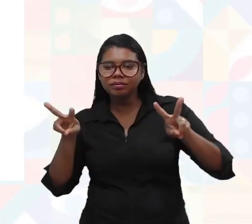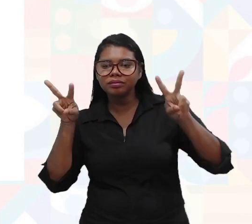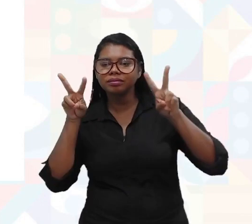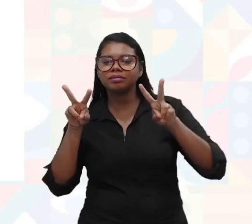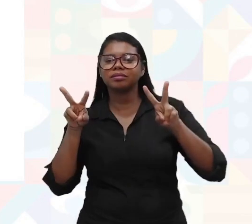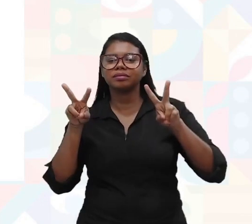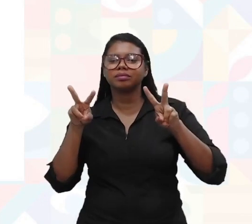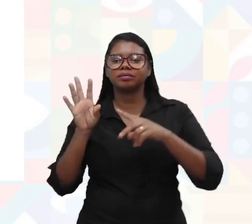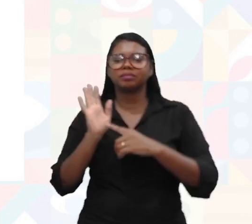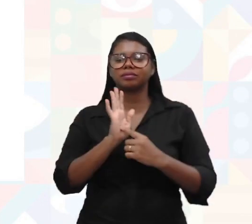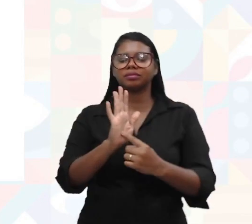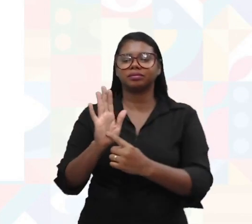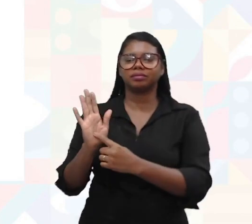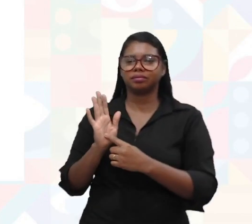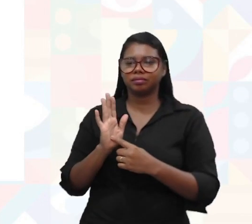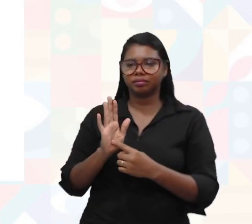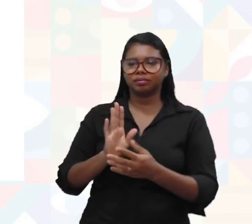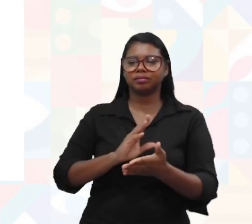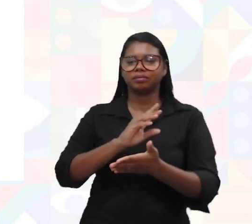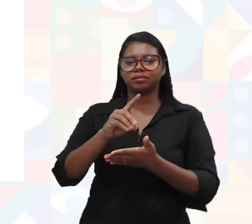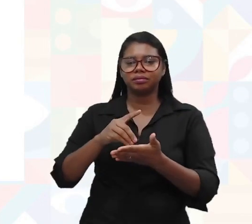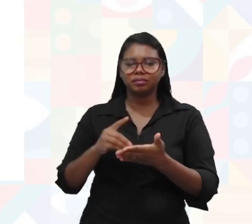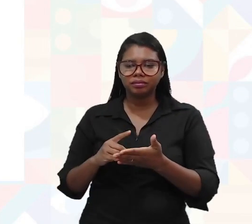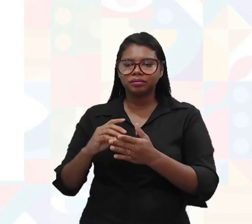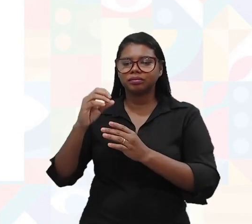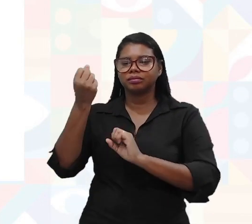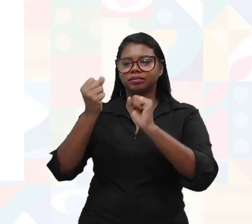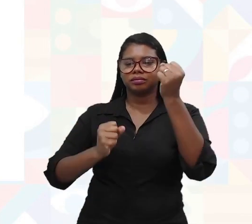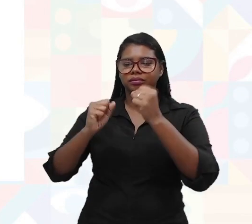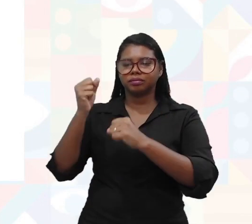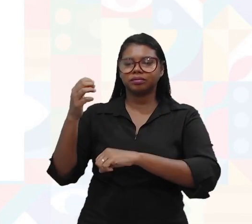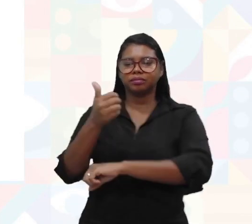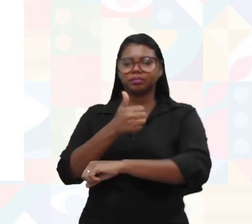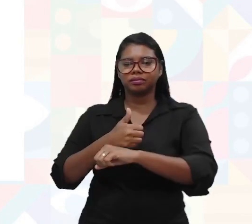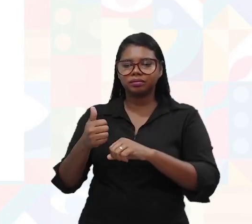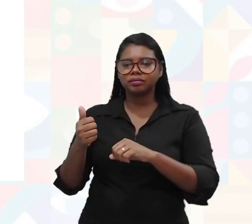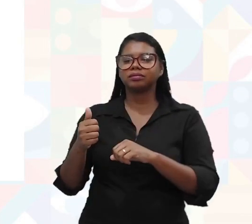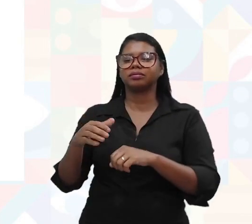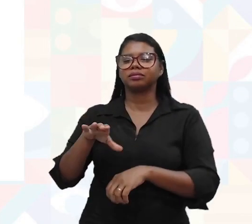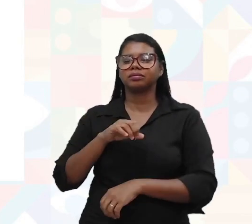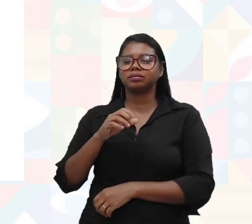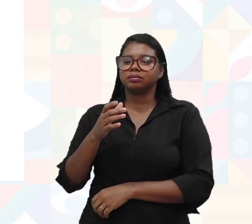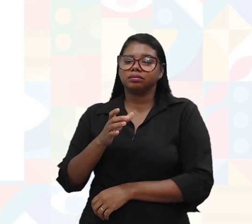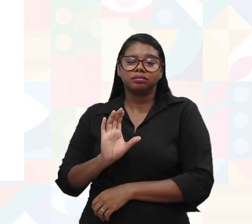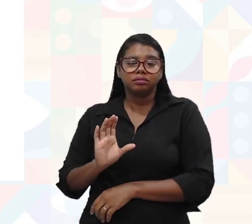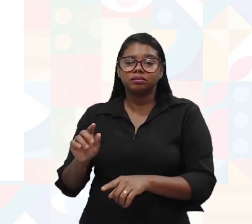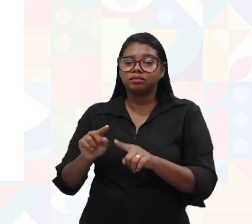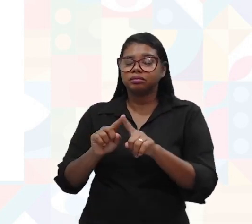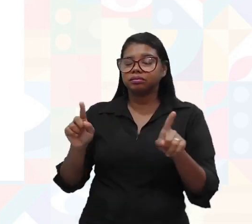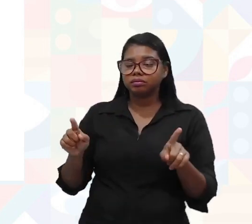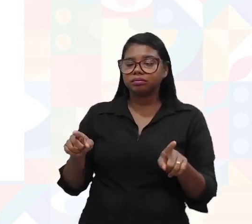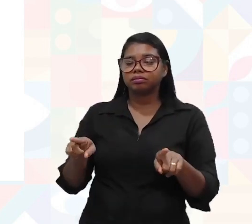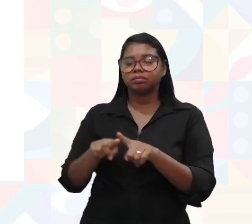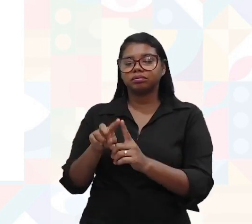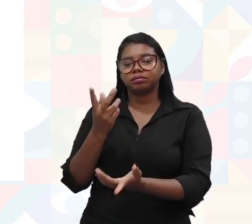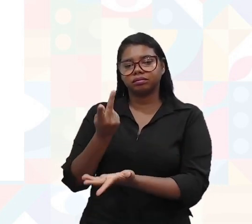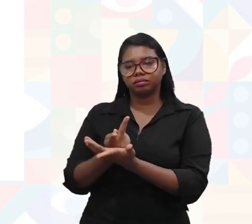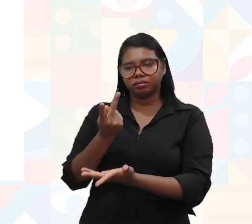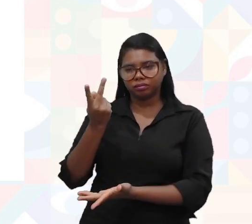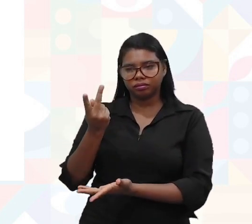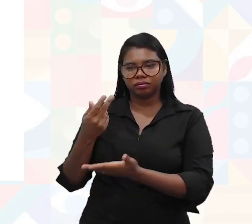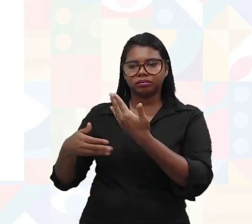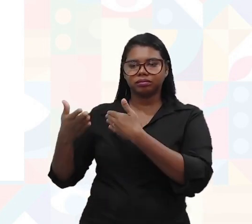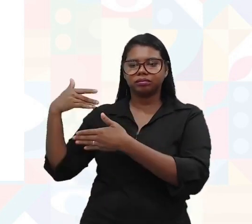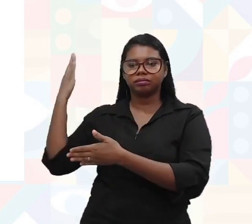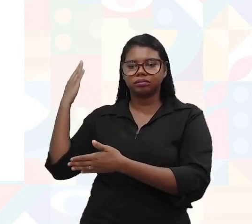estética e a própria indústria absorveu isso de uma forma ou de outra. Não era exatamente isso que eles queriam, mas foi o que aconteceu e que